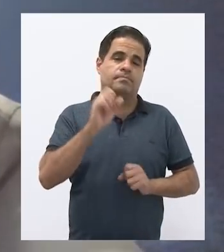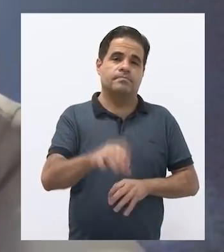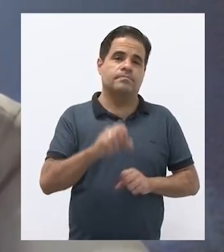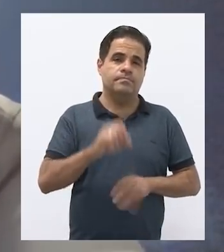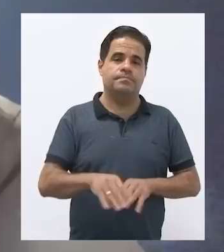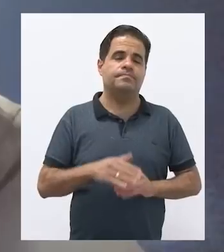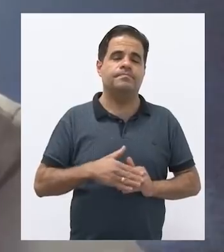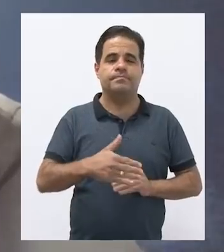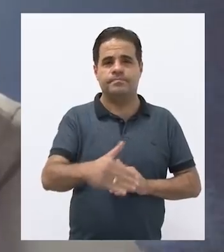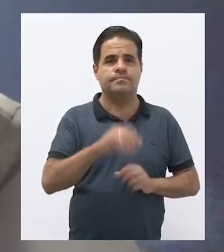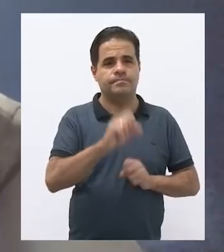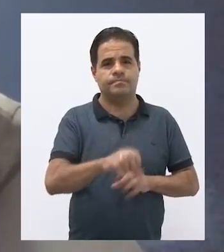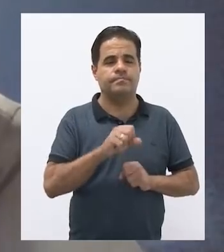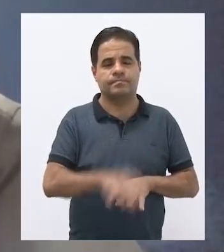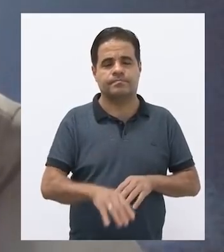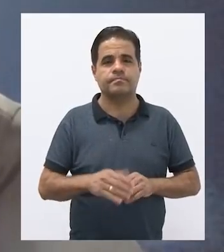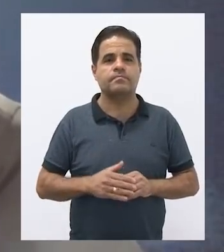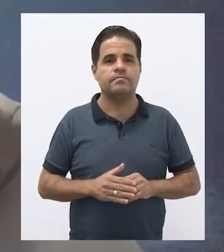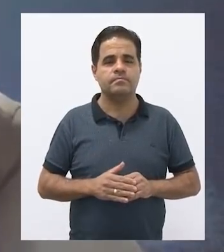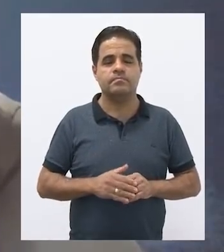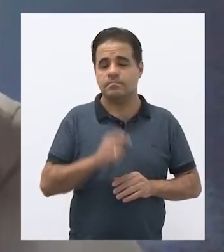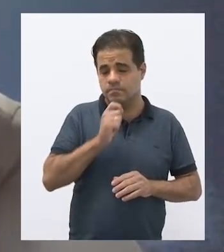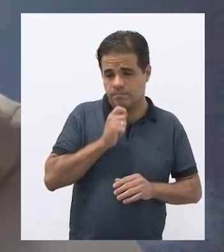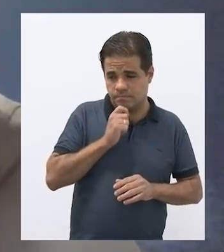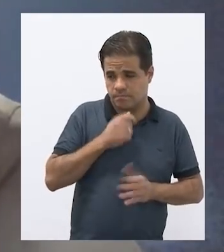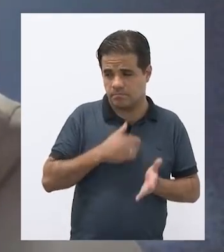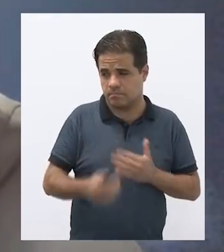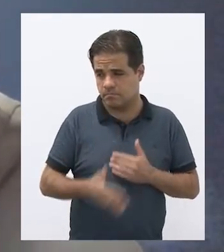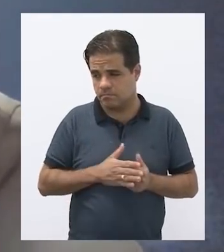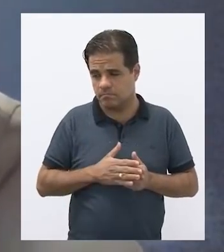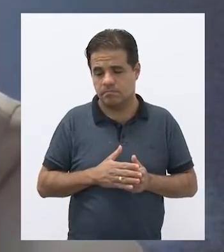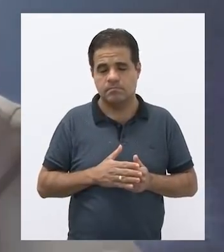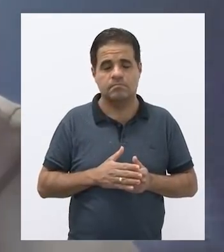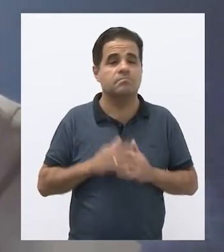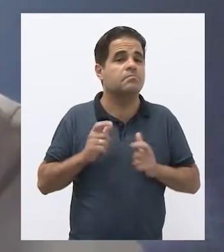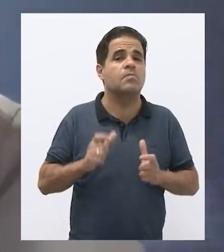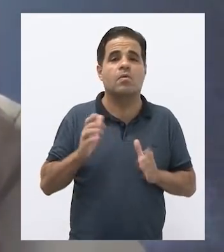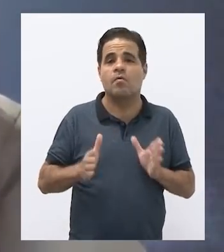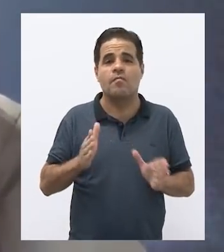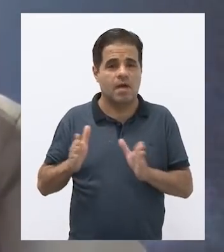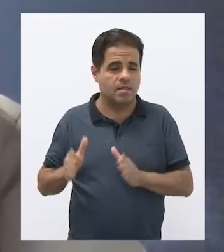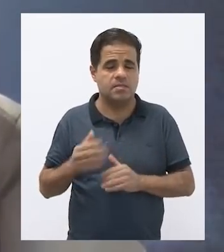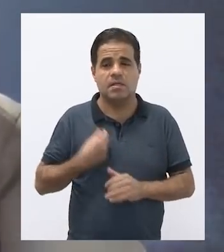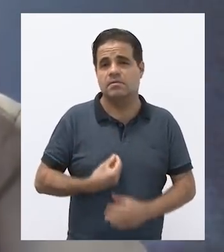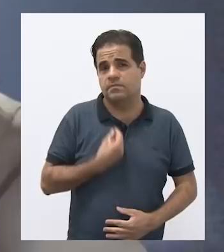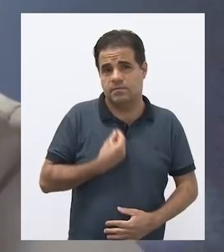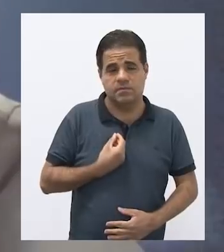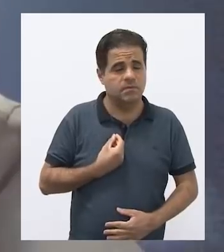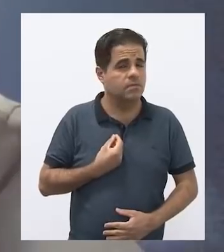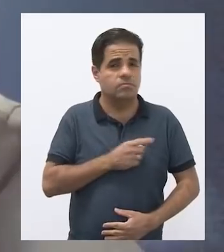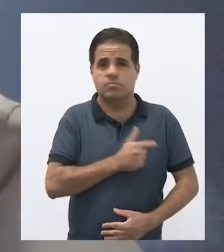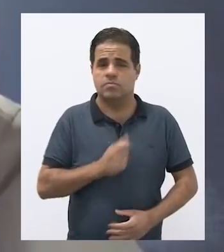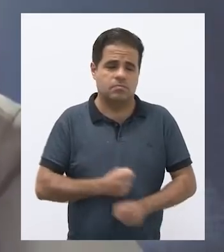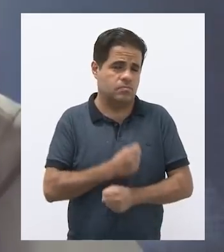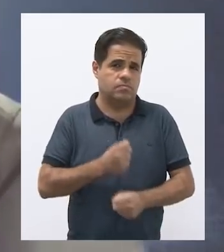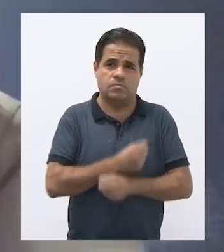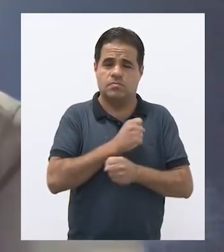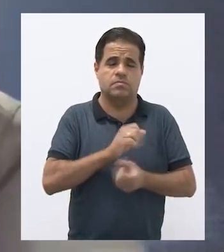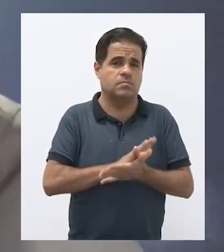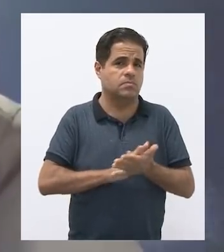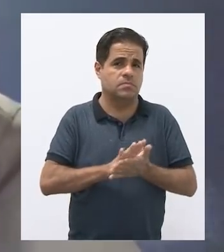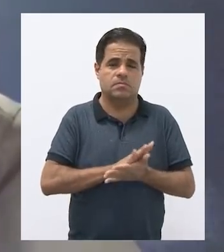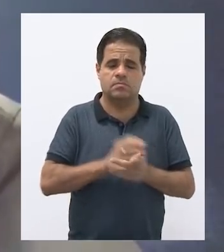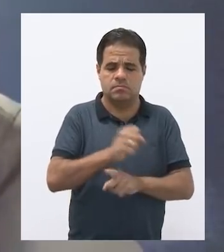sem a educação, seja ela em qual fase da vida for, não há construção de